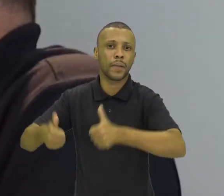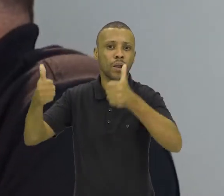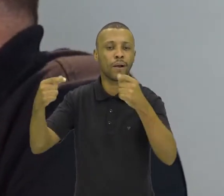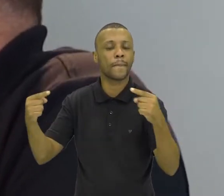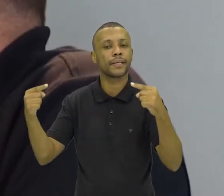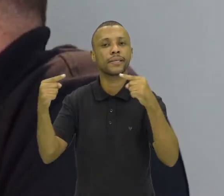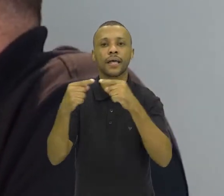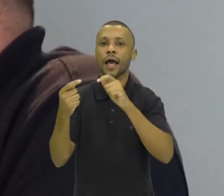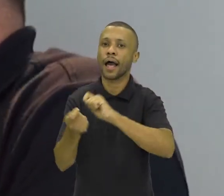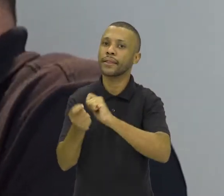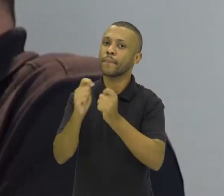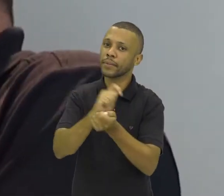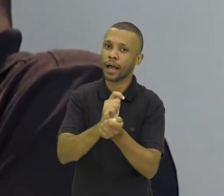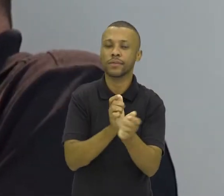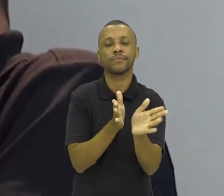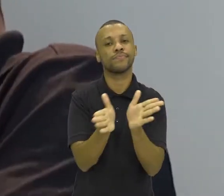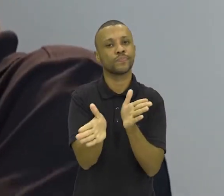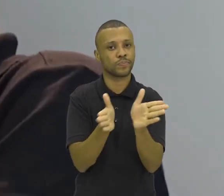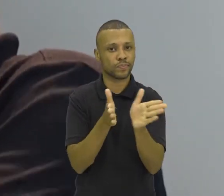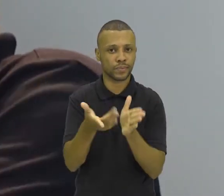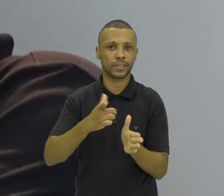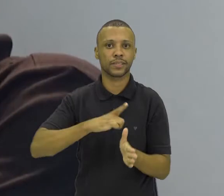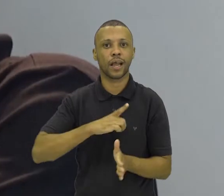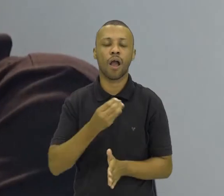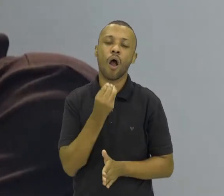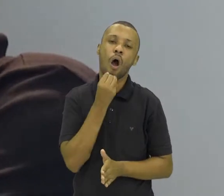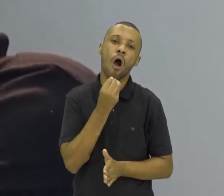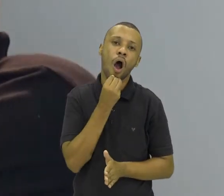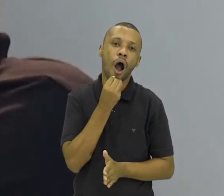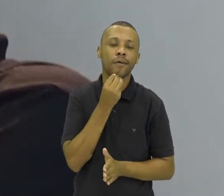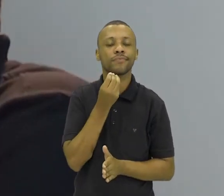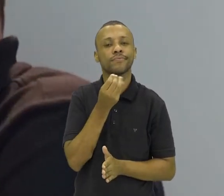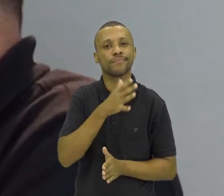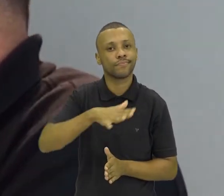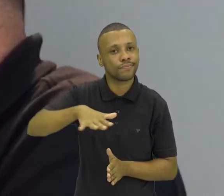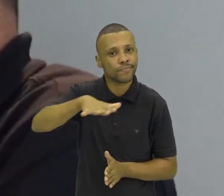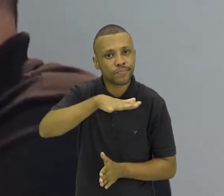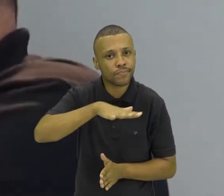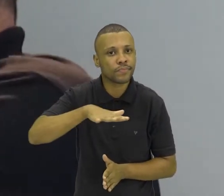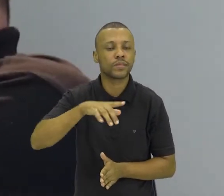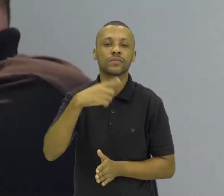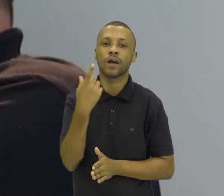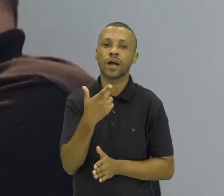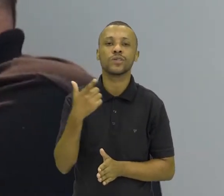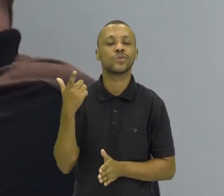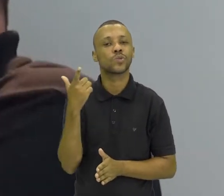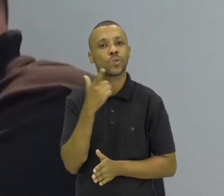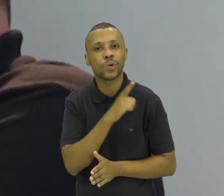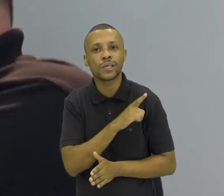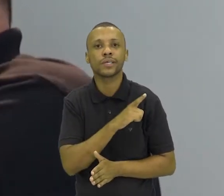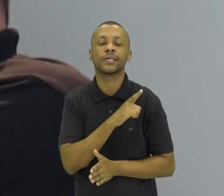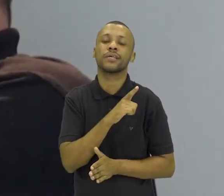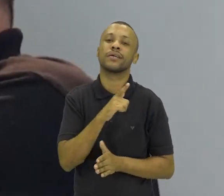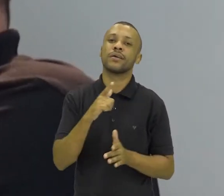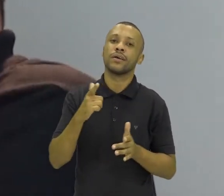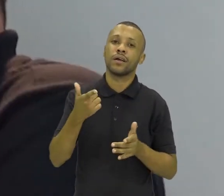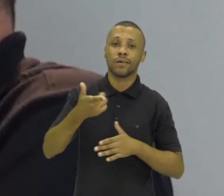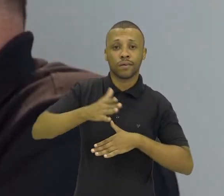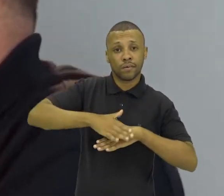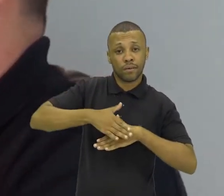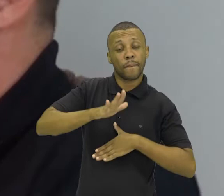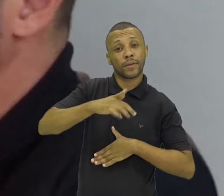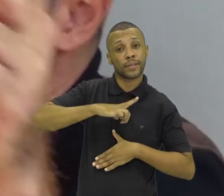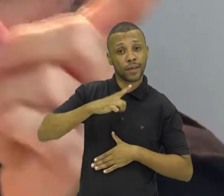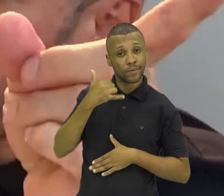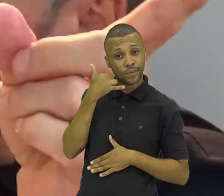assim, não consigo. Aí eu sou obrigado, você escolhe o lado da escada, você tem que voltar para outro lado. Eu ia para o outro